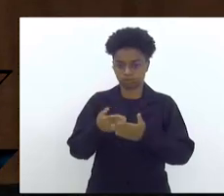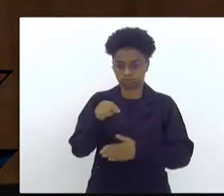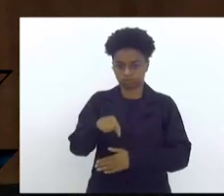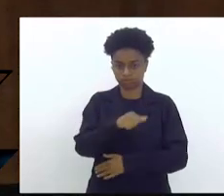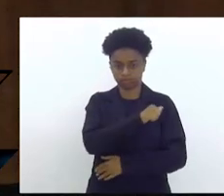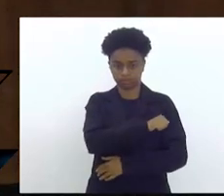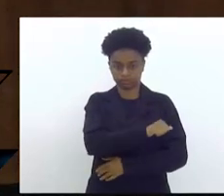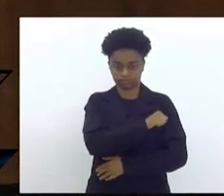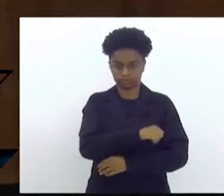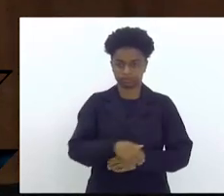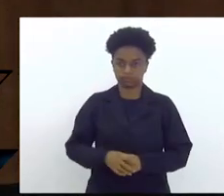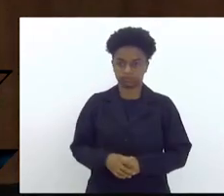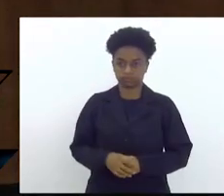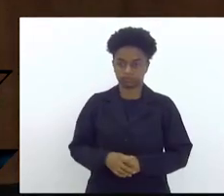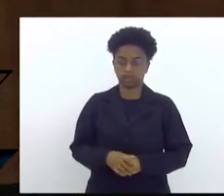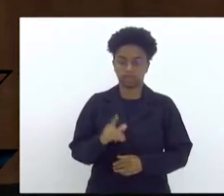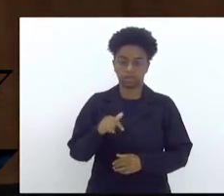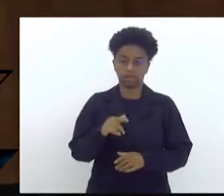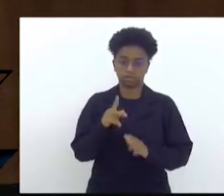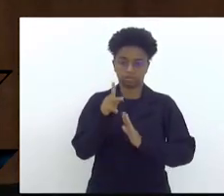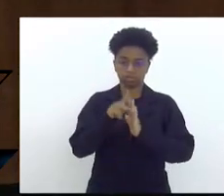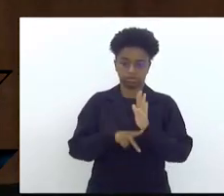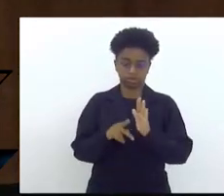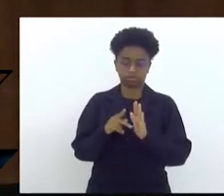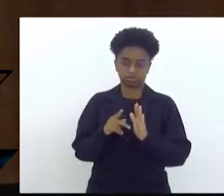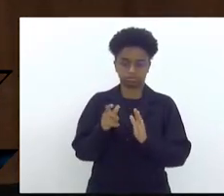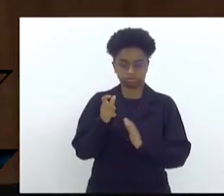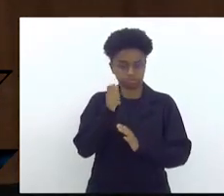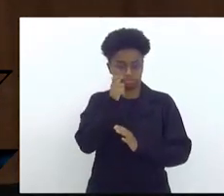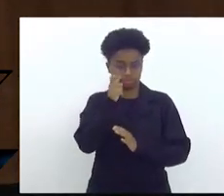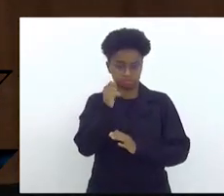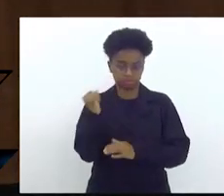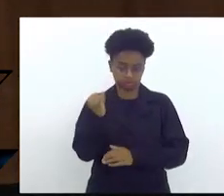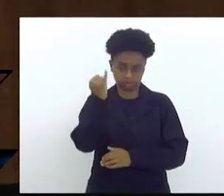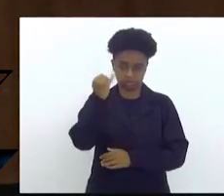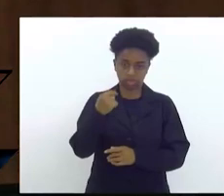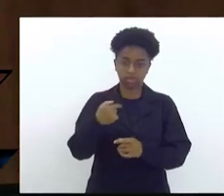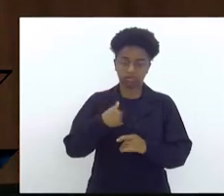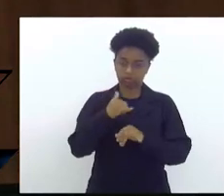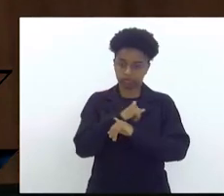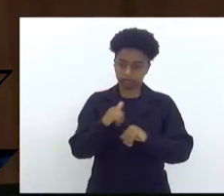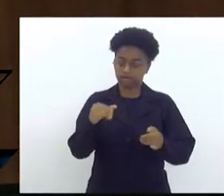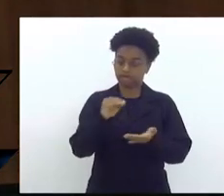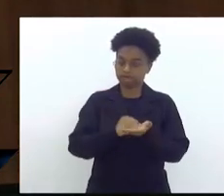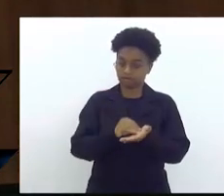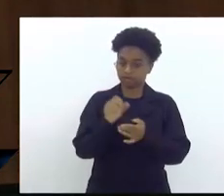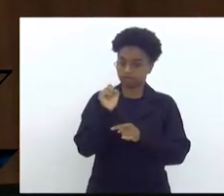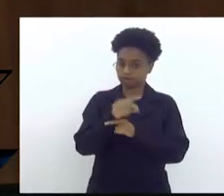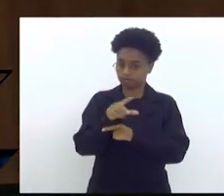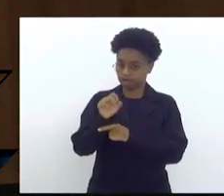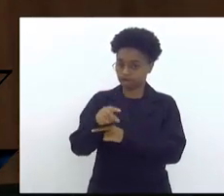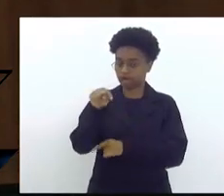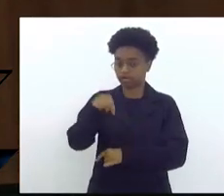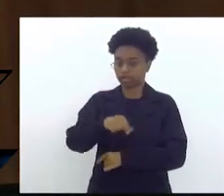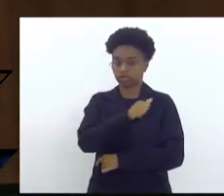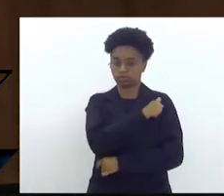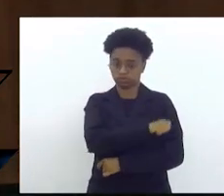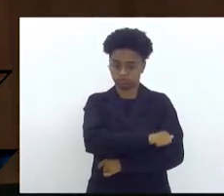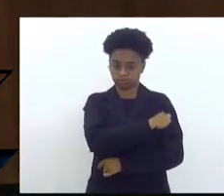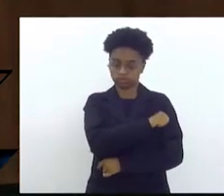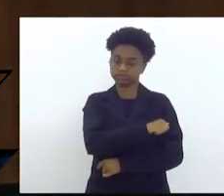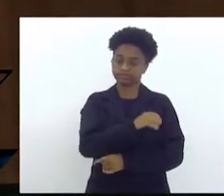Janeiro primeiro é um projeto militório quero dizer que a falta de vagas no estado do Rio de Janeiro é uma coisa